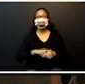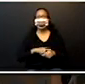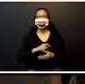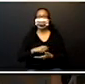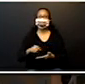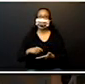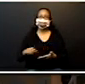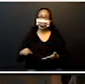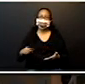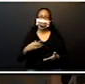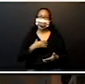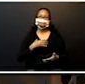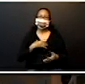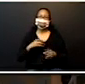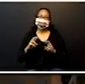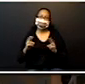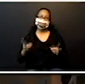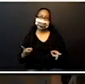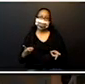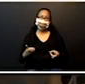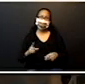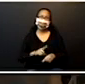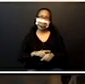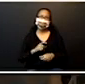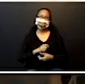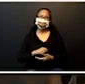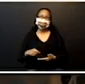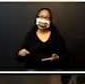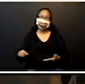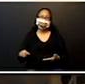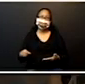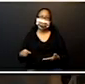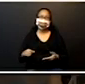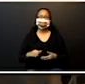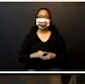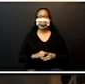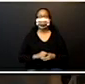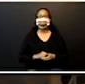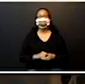uma maneira um pouco diferente na hora da escrita, tá certo?